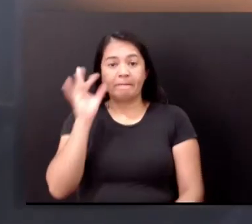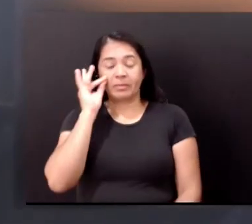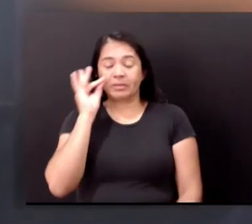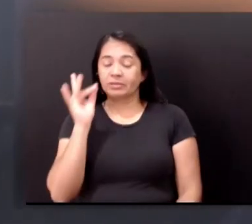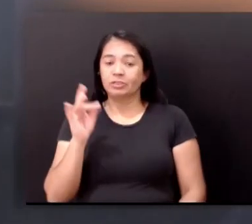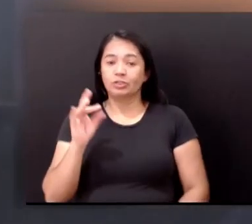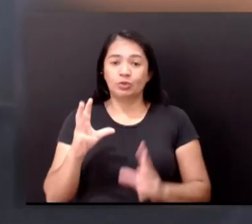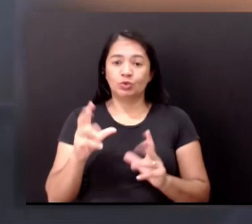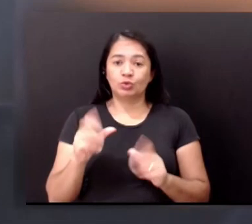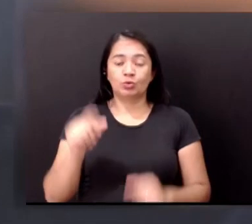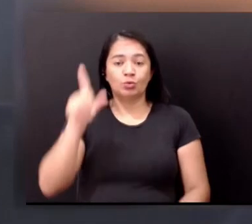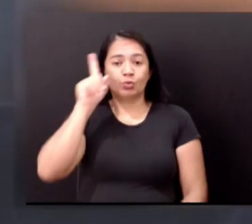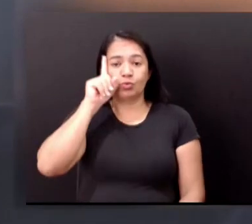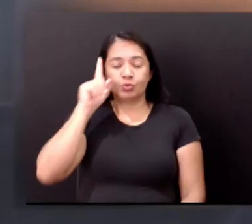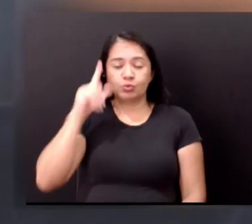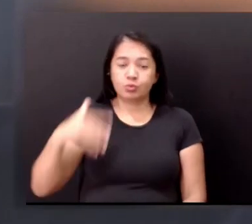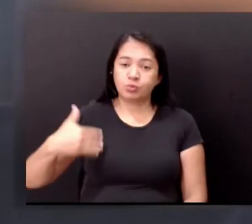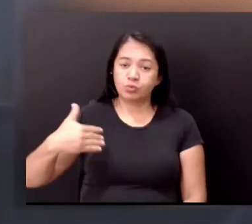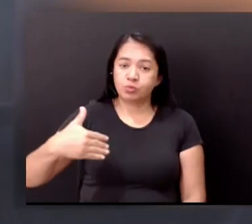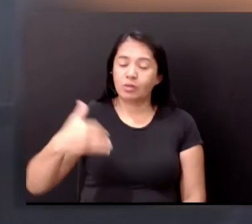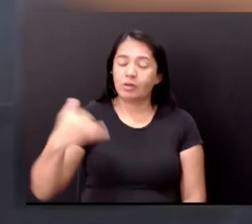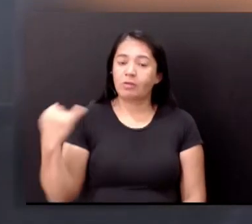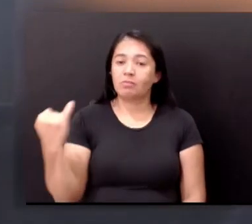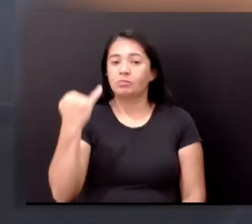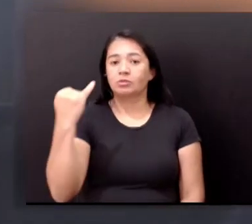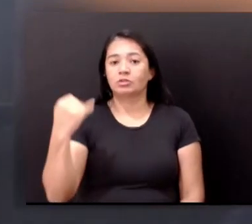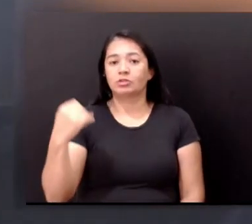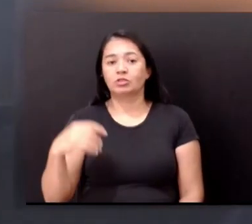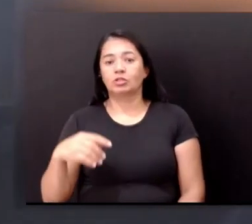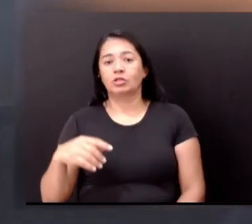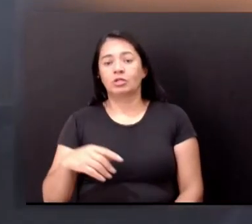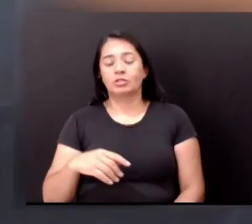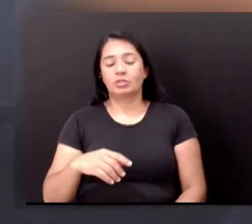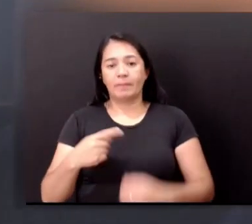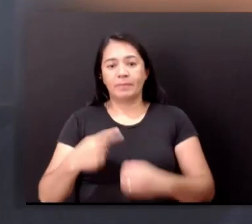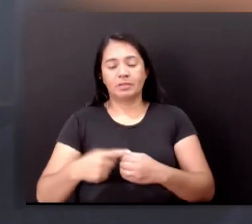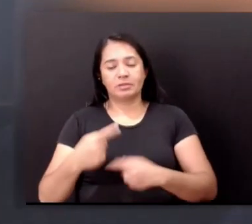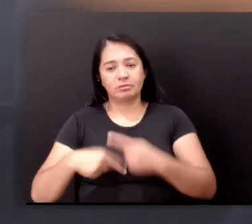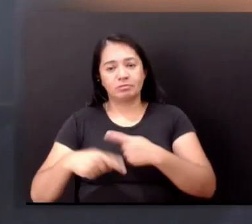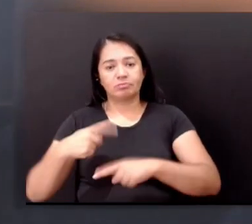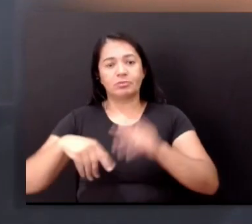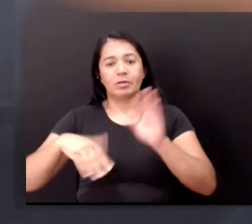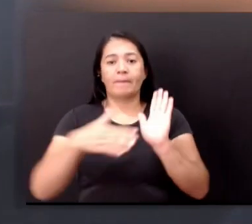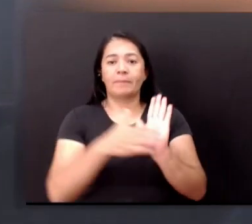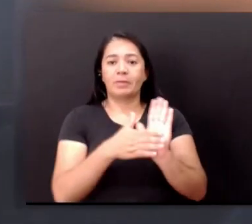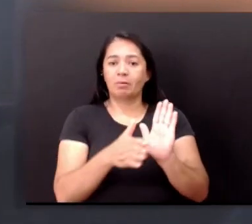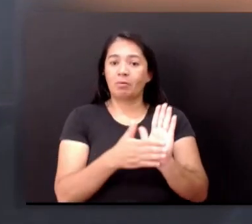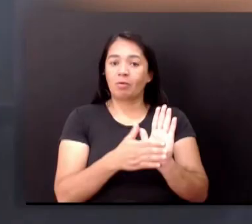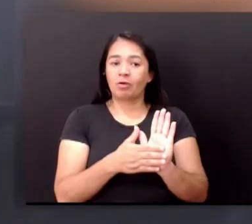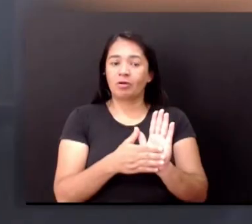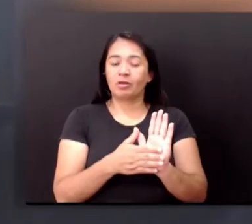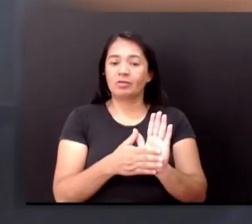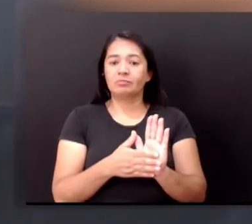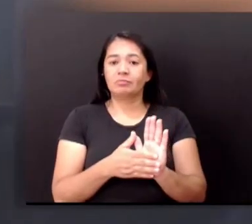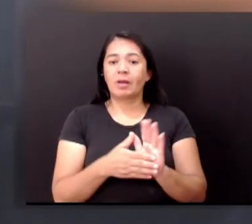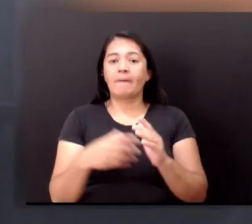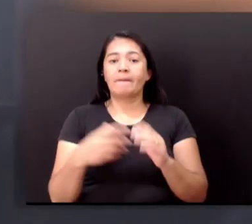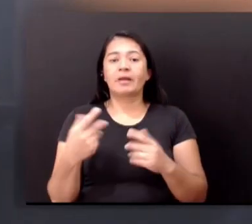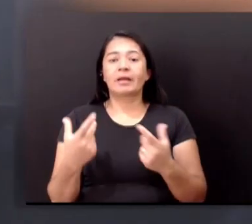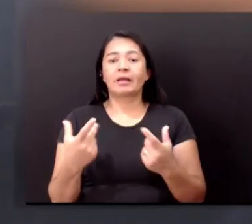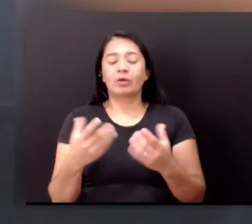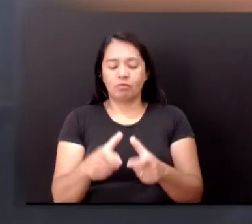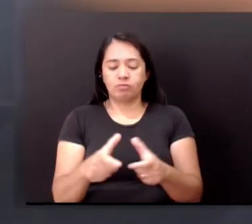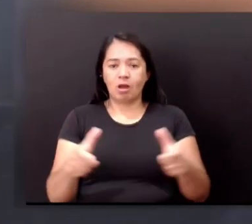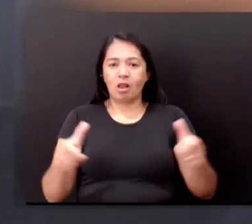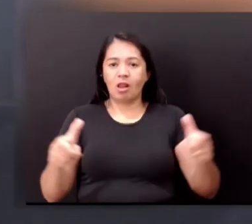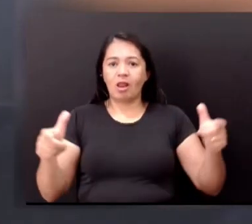são fundamentais para o desenvolvimento da cidade. Proposta pela resolução visa ampliar o leque, a importância,